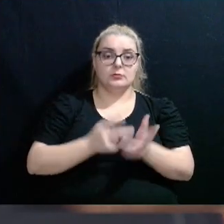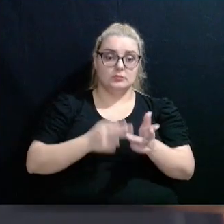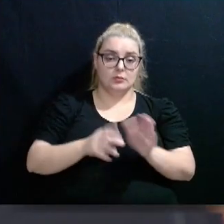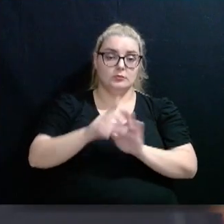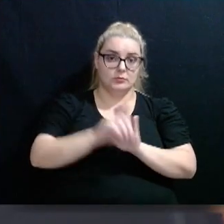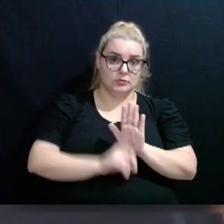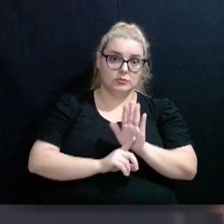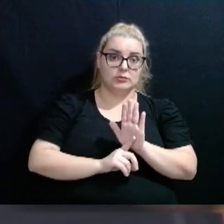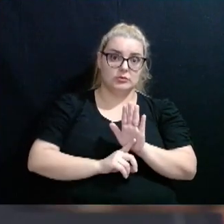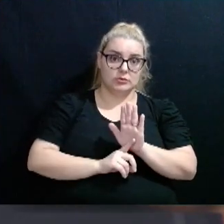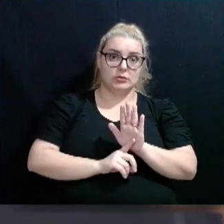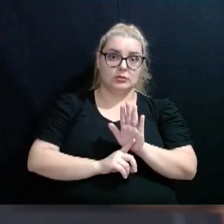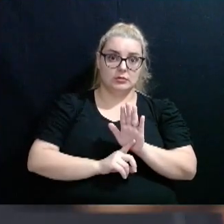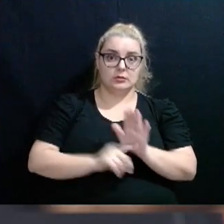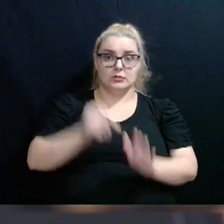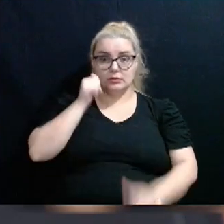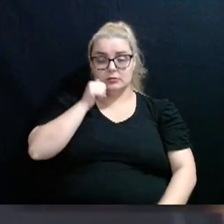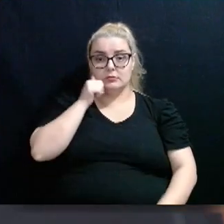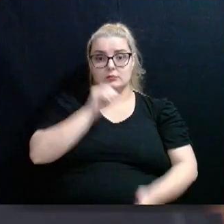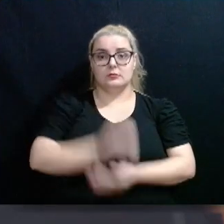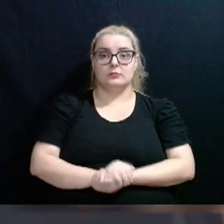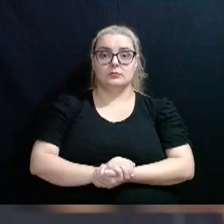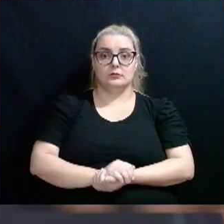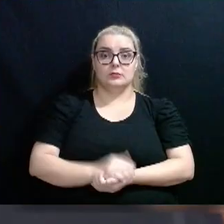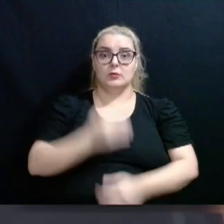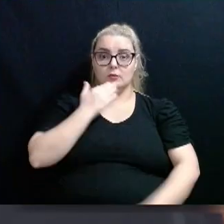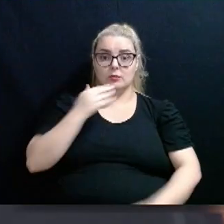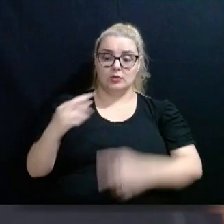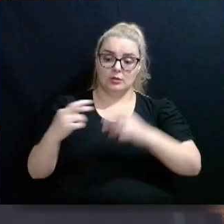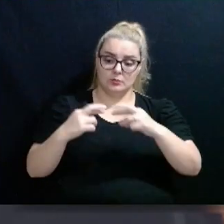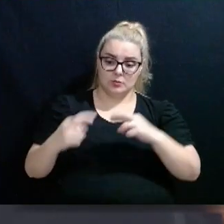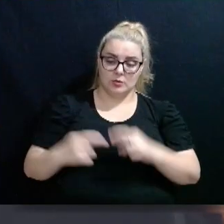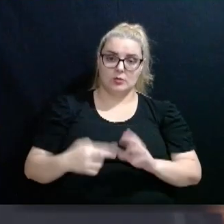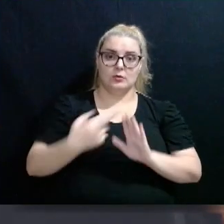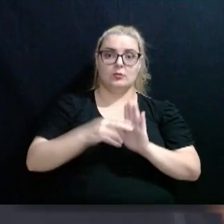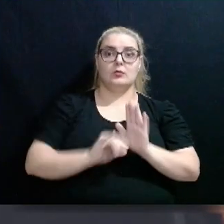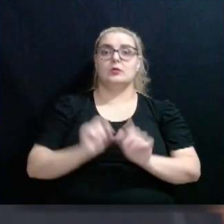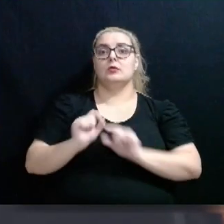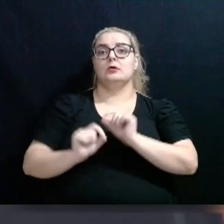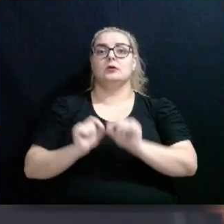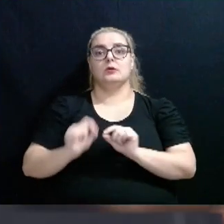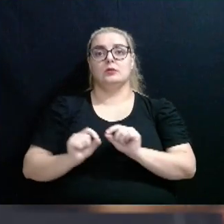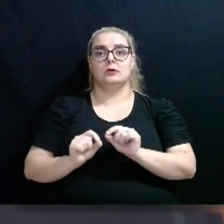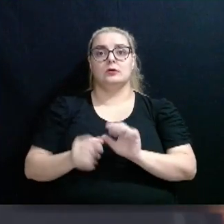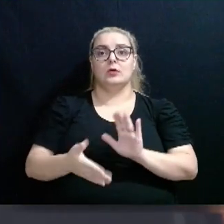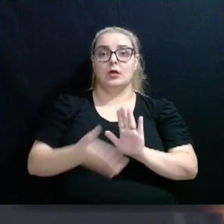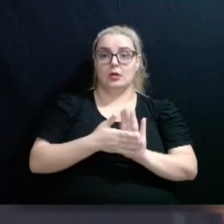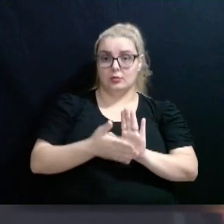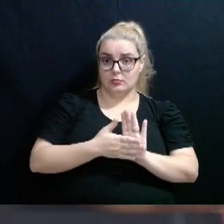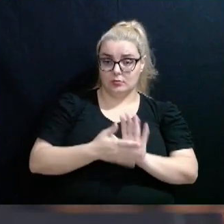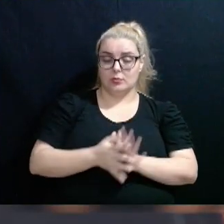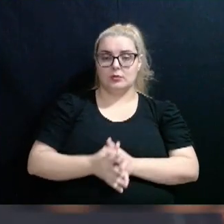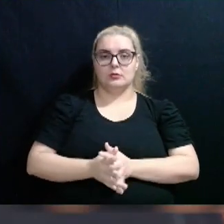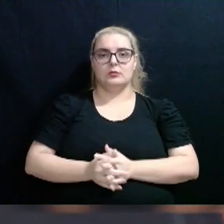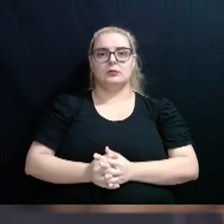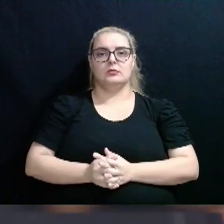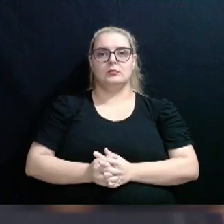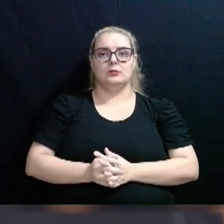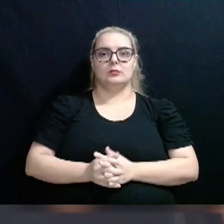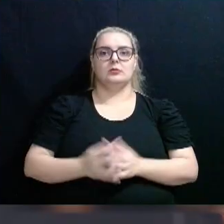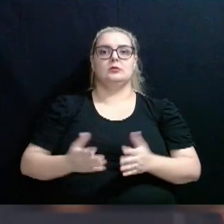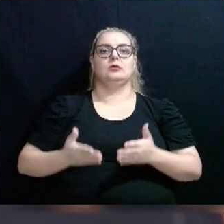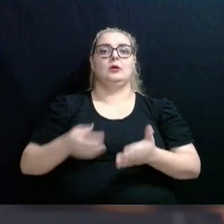das mulheres. As minhas vistas, o relatório é o seguinte: a proposição estabelece a